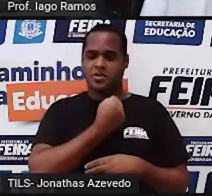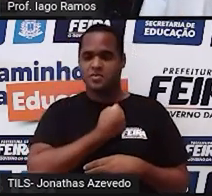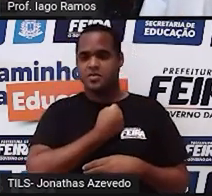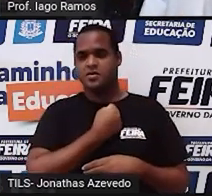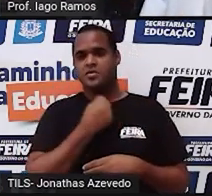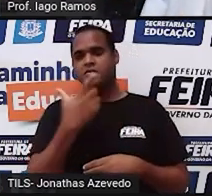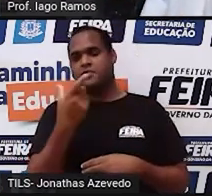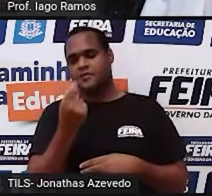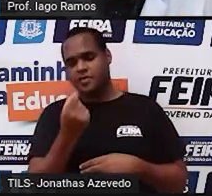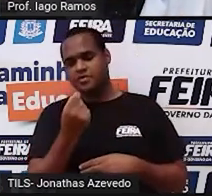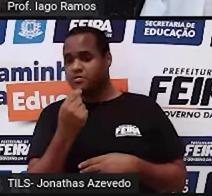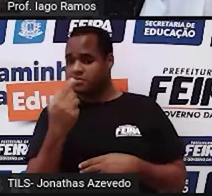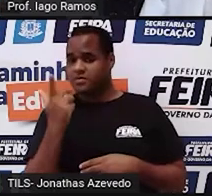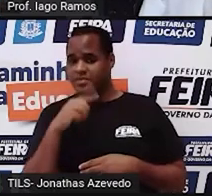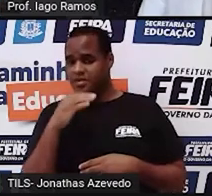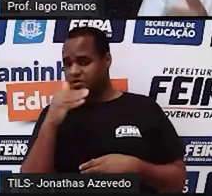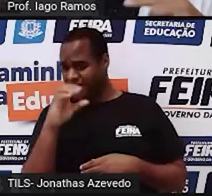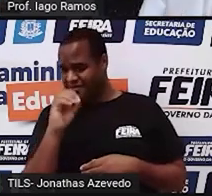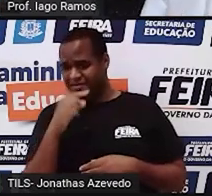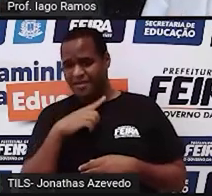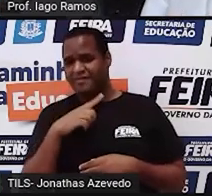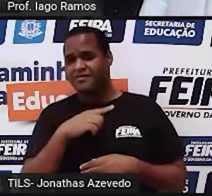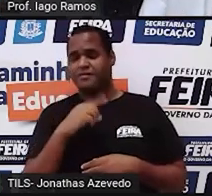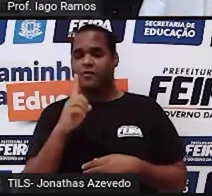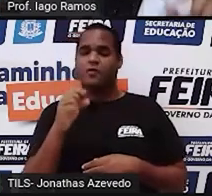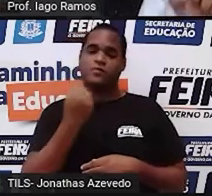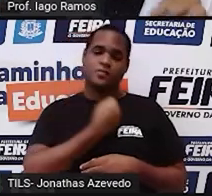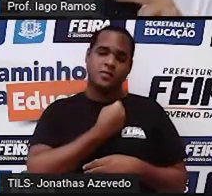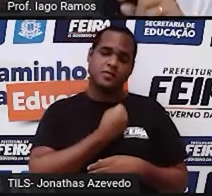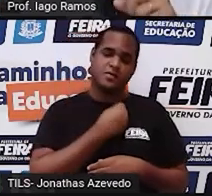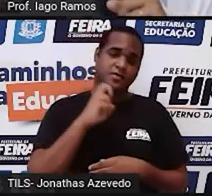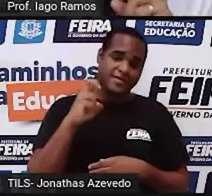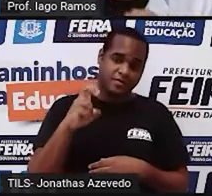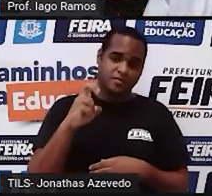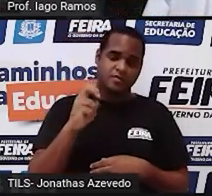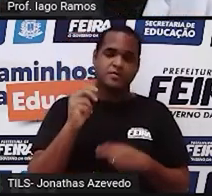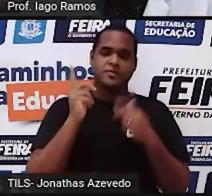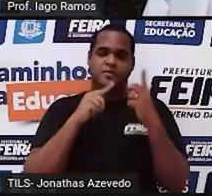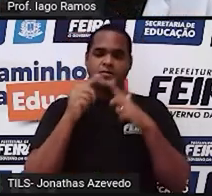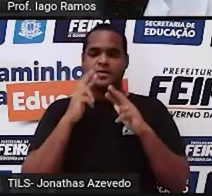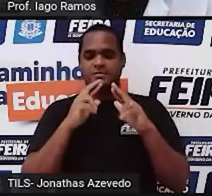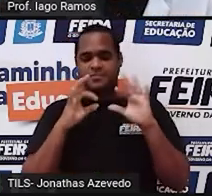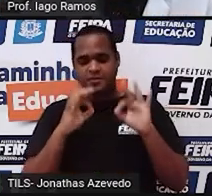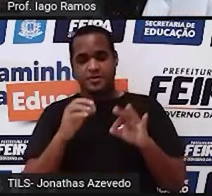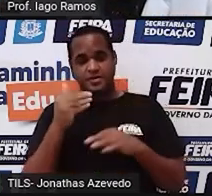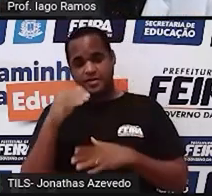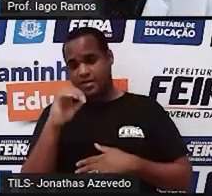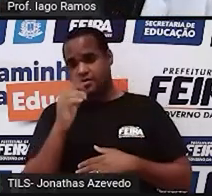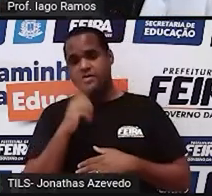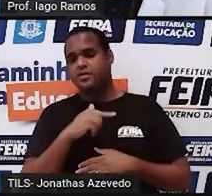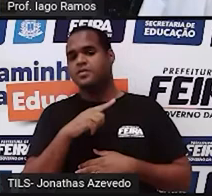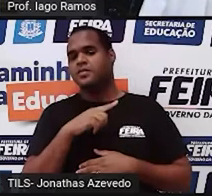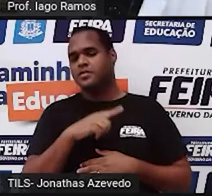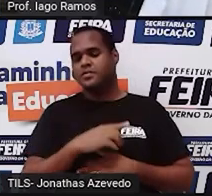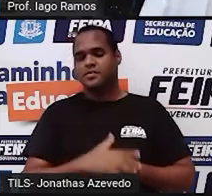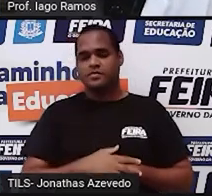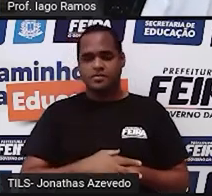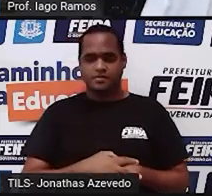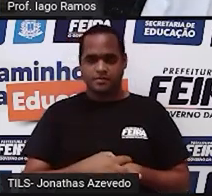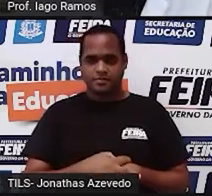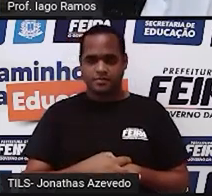você faz a raiz quadrada de 20 na 10 ou o número 5 que você faz a raiz quadrada e da 10